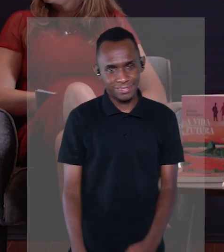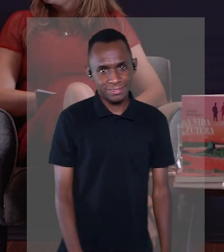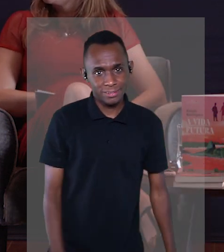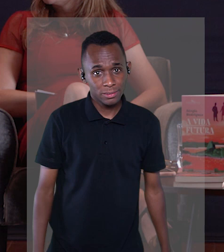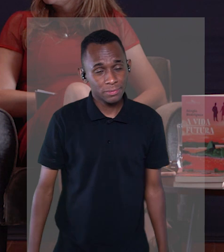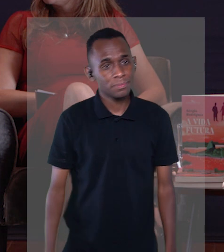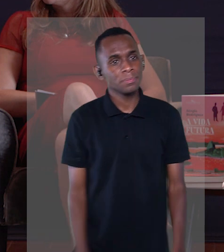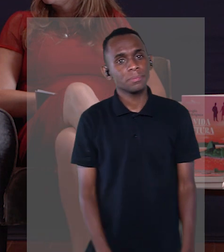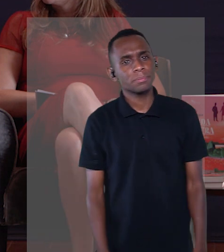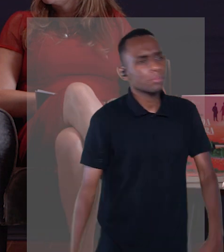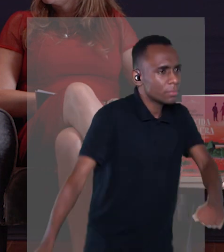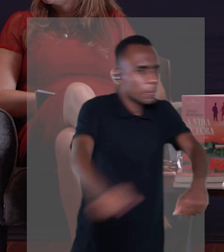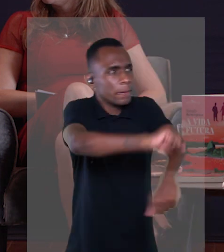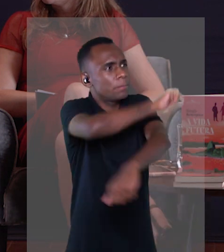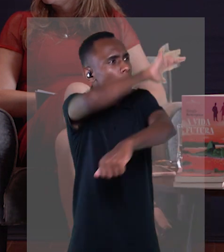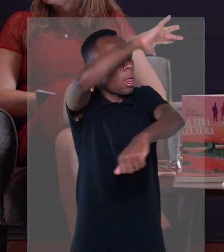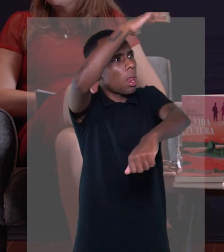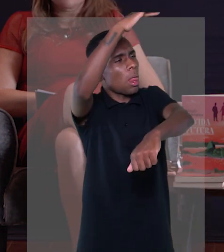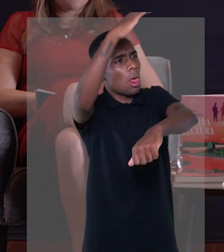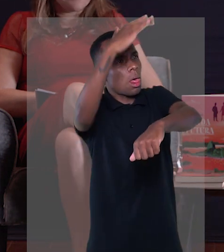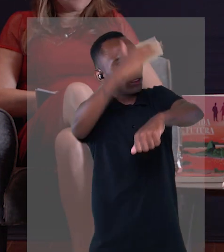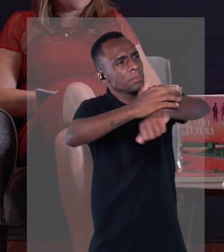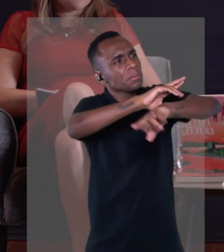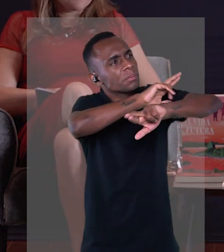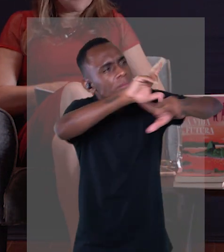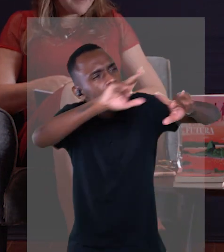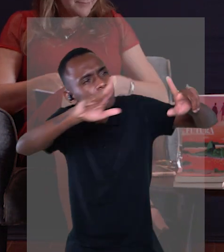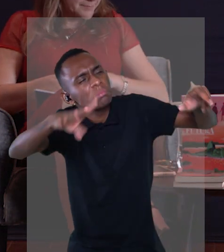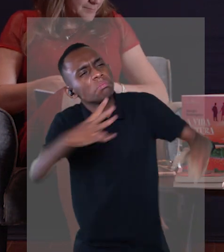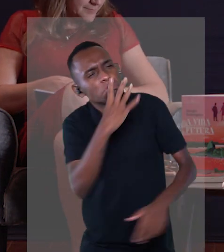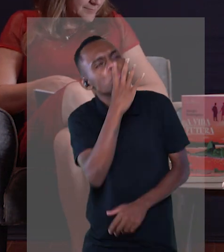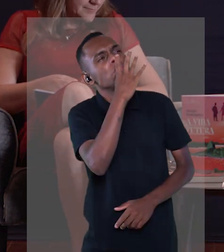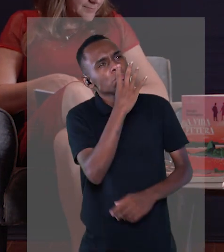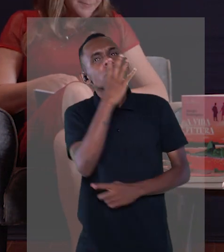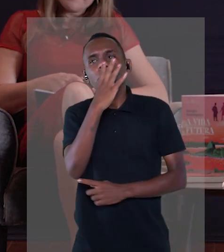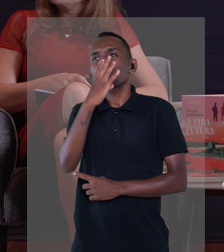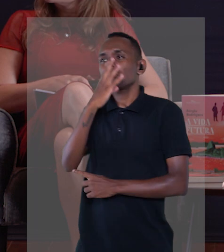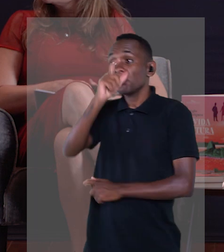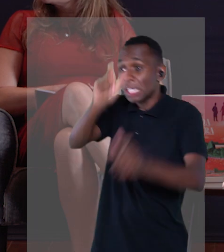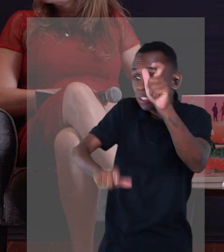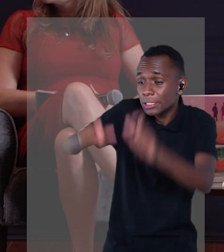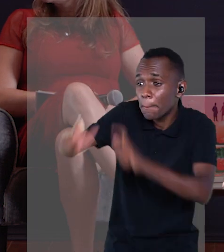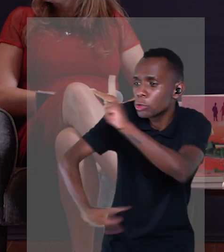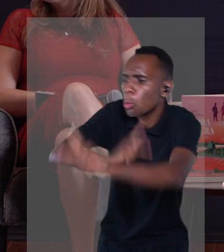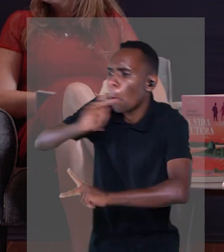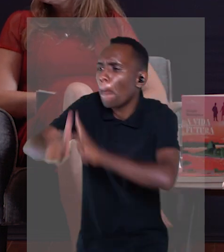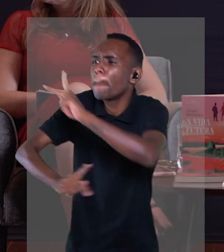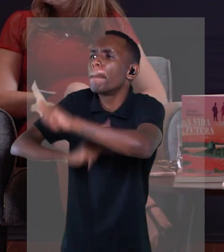As suas fontes e montanhas, seus rebanhos varais, seus poetas